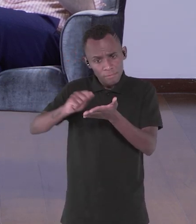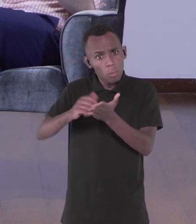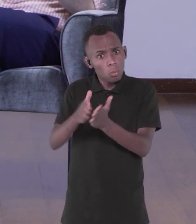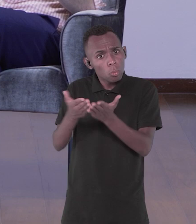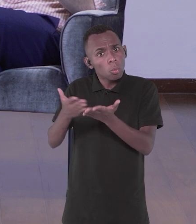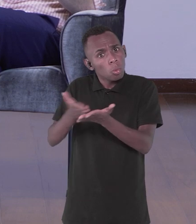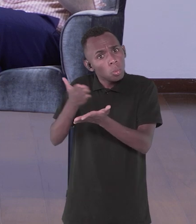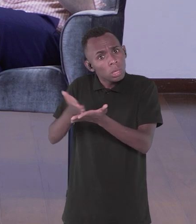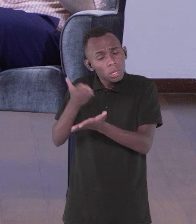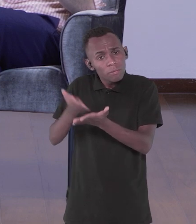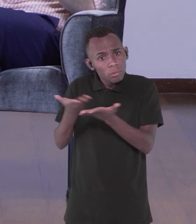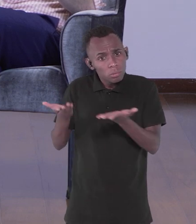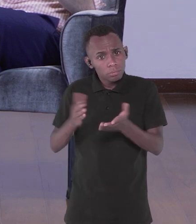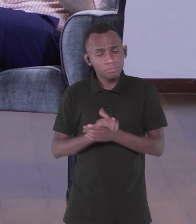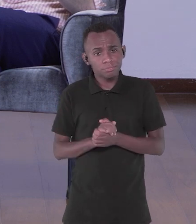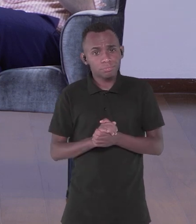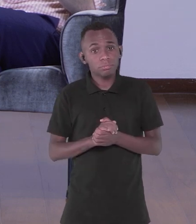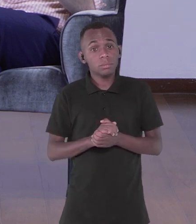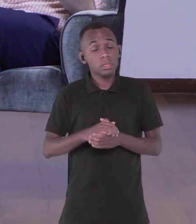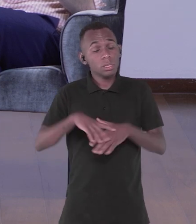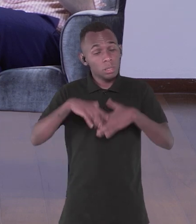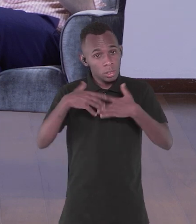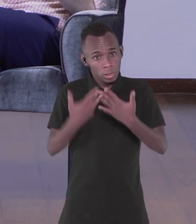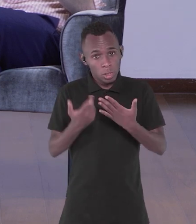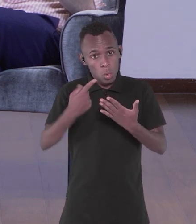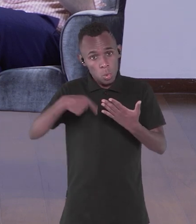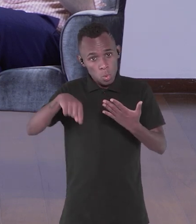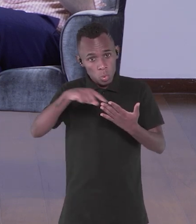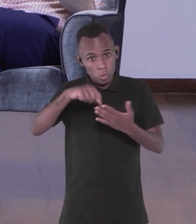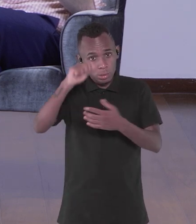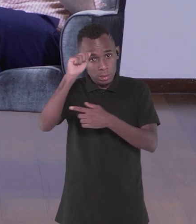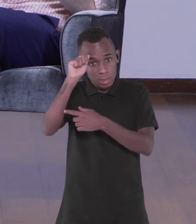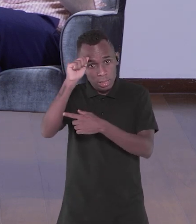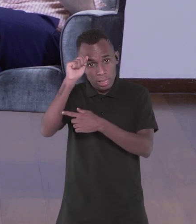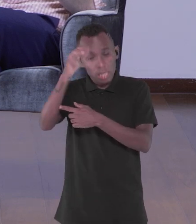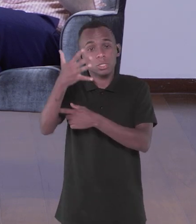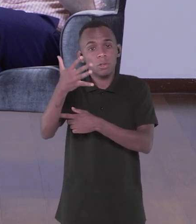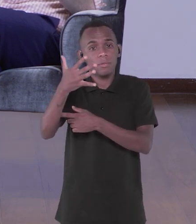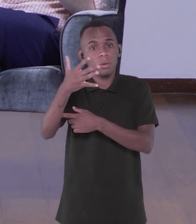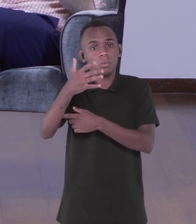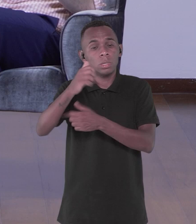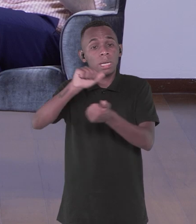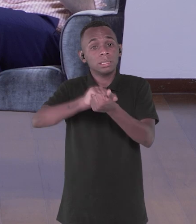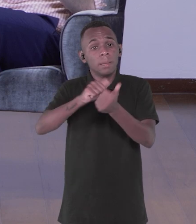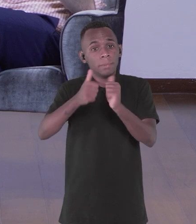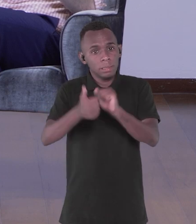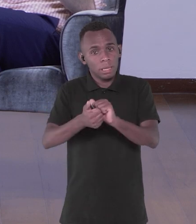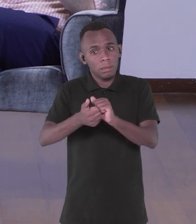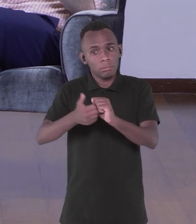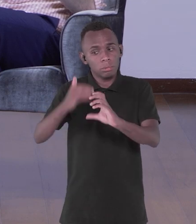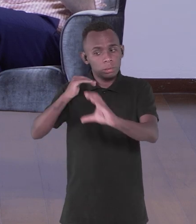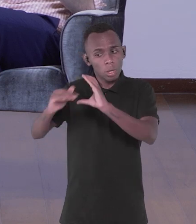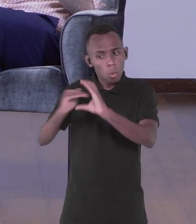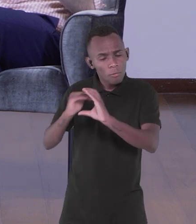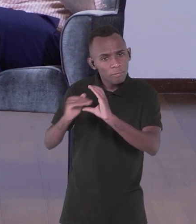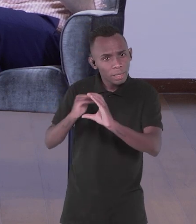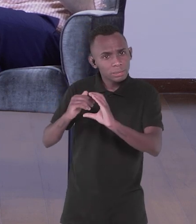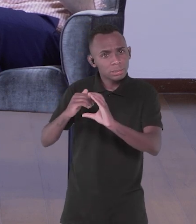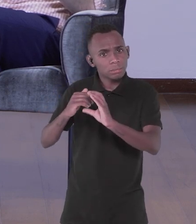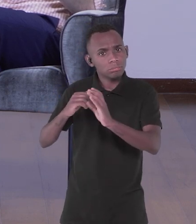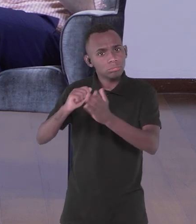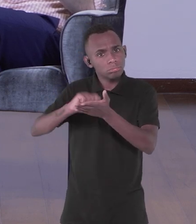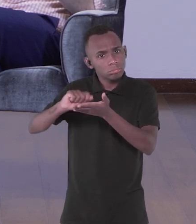E a gente, então, decidiu transformar aquelas conversas em 10 capítulos, com 10